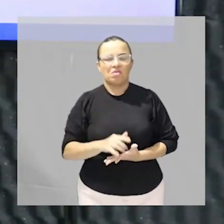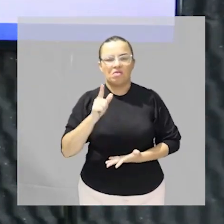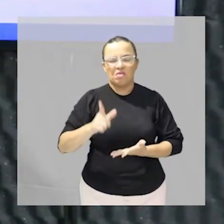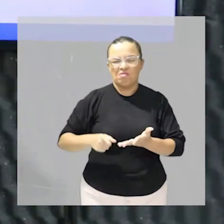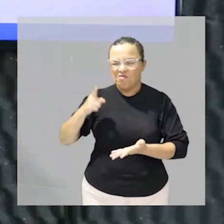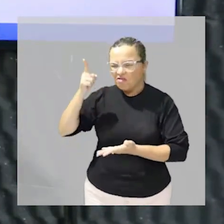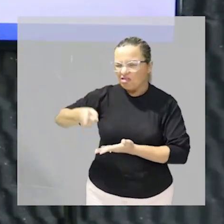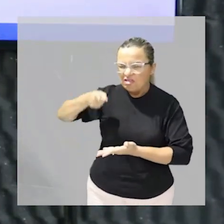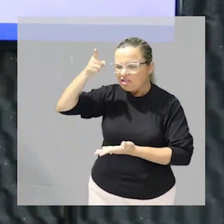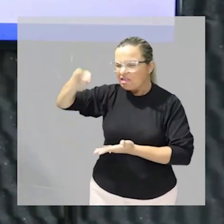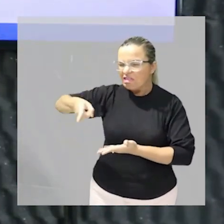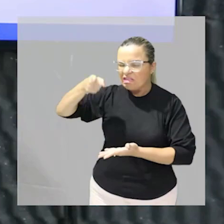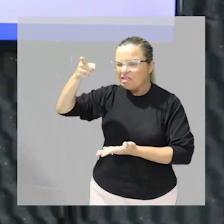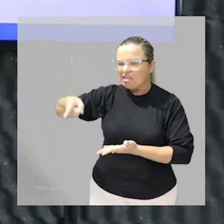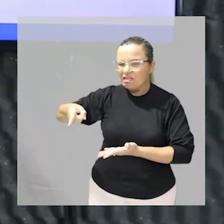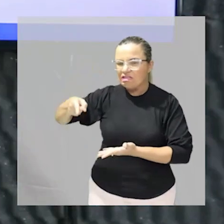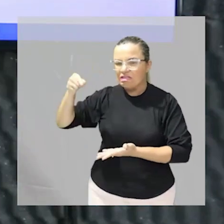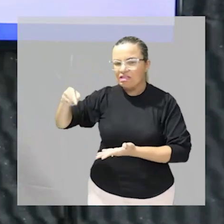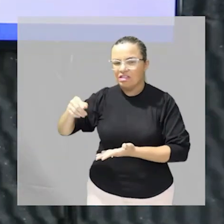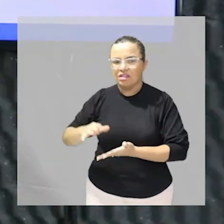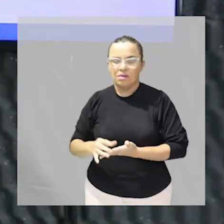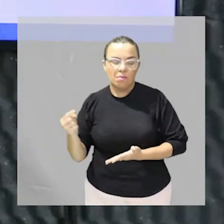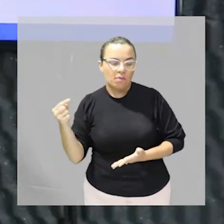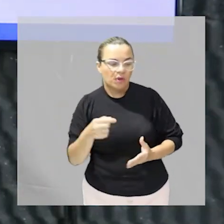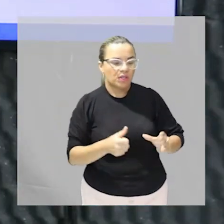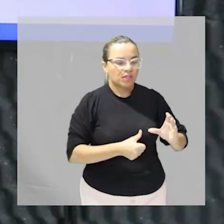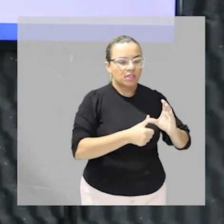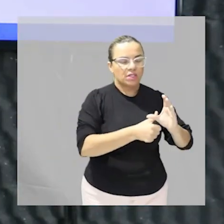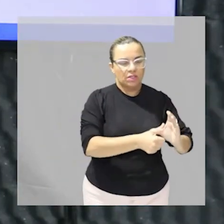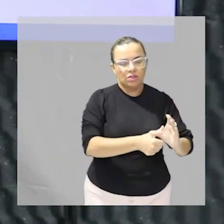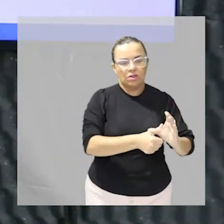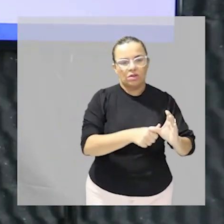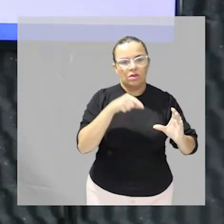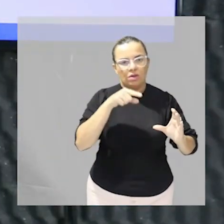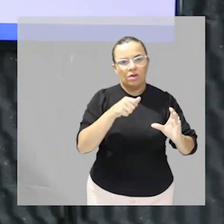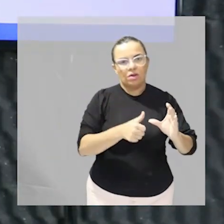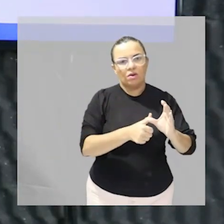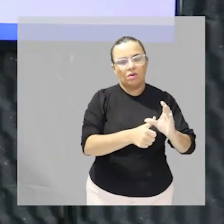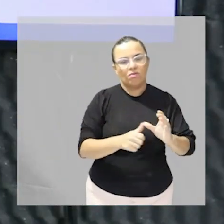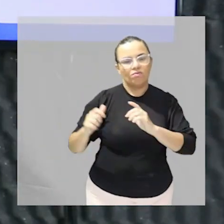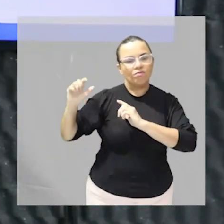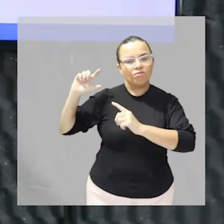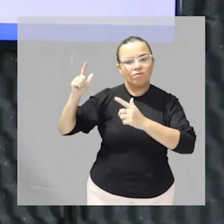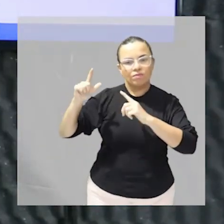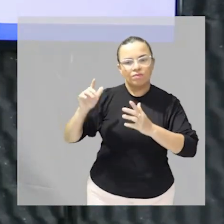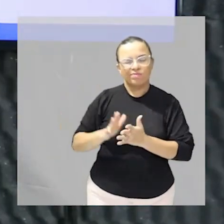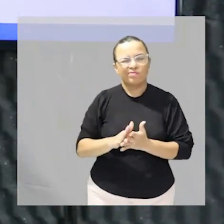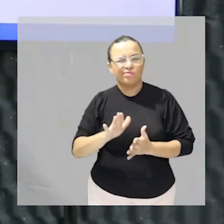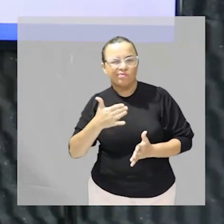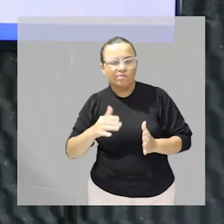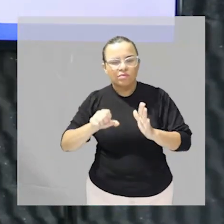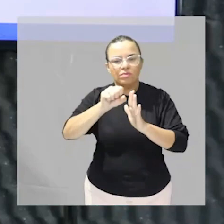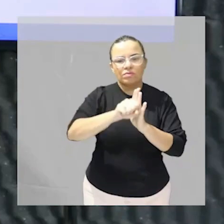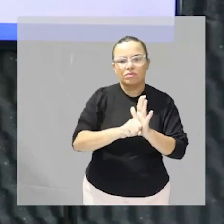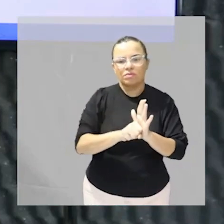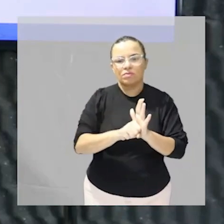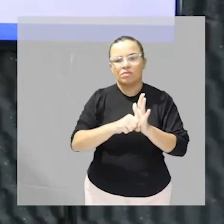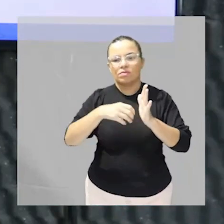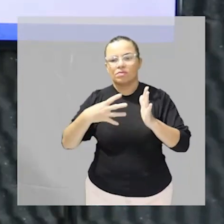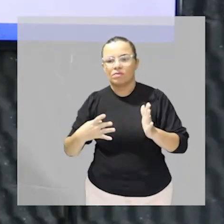cristãos fundamentalistas, por volta ali do século IV. Entre os anos de 415